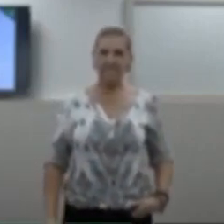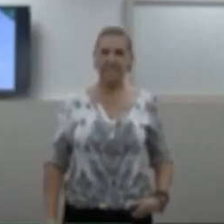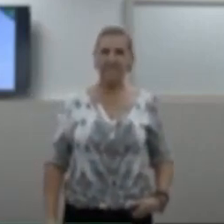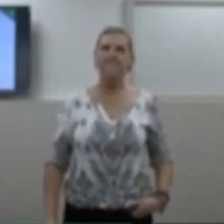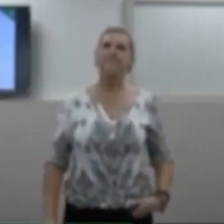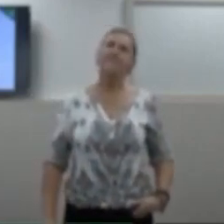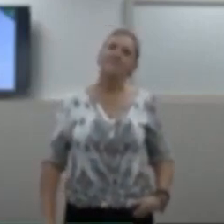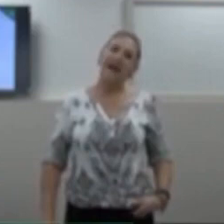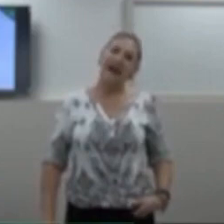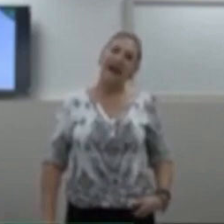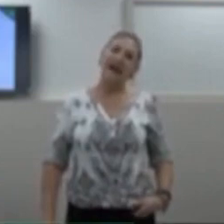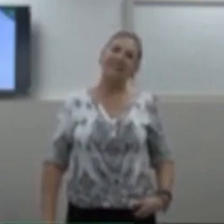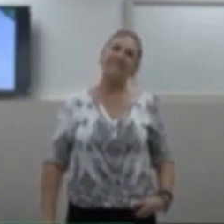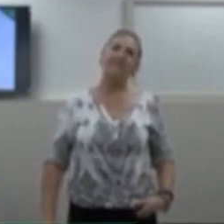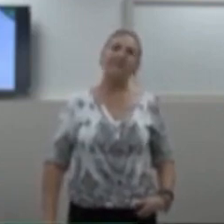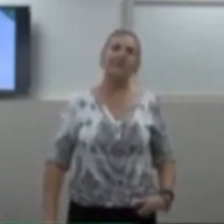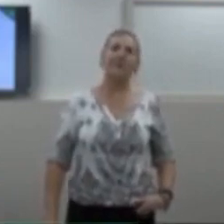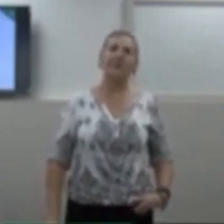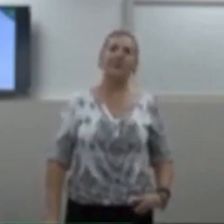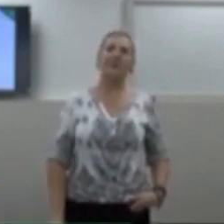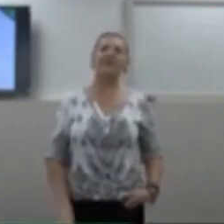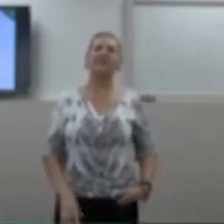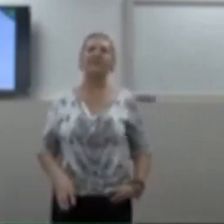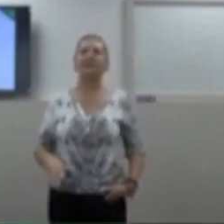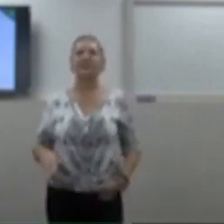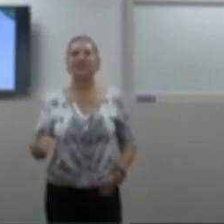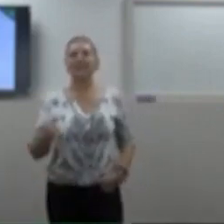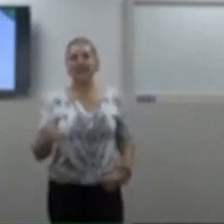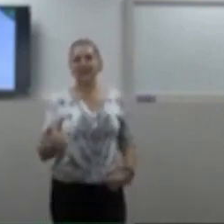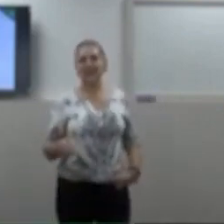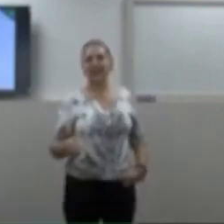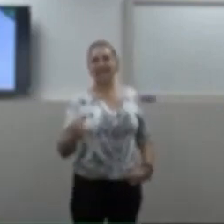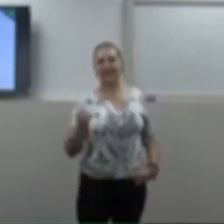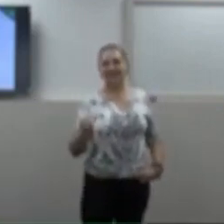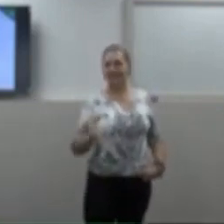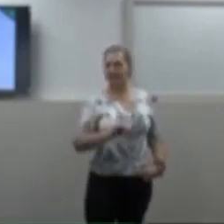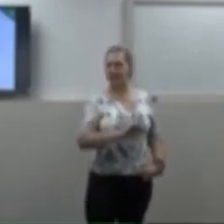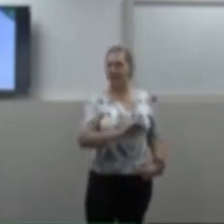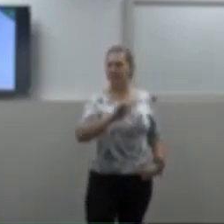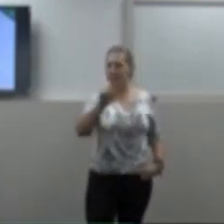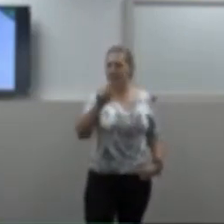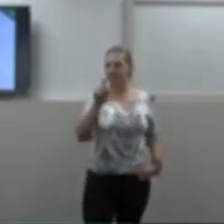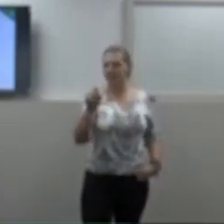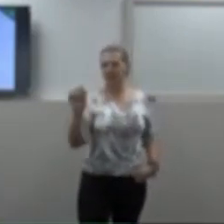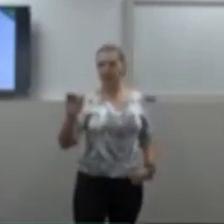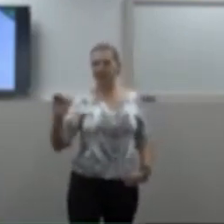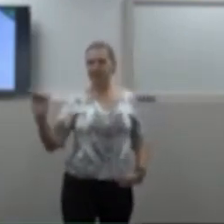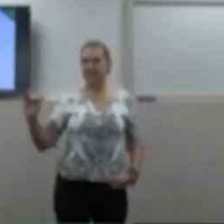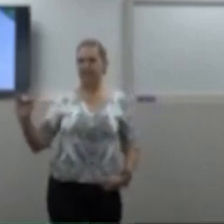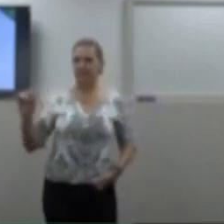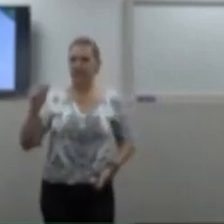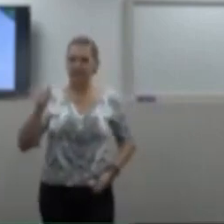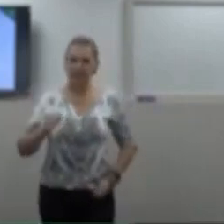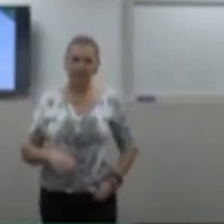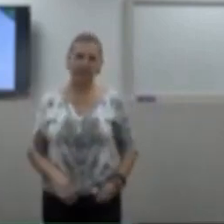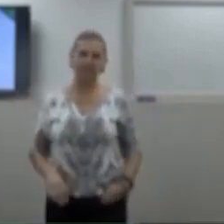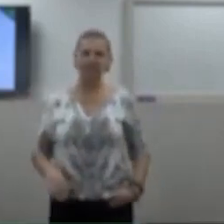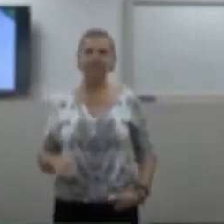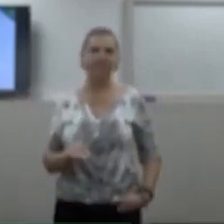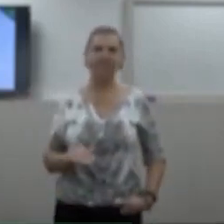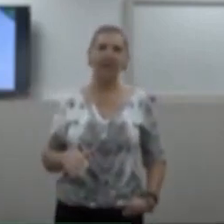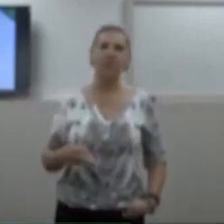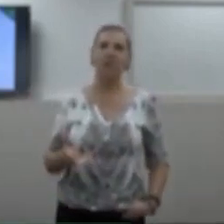lá. Ah, acertou. Você marcou os cardinais, a letra B? Perfeito, acertou. Que